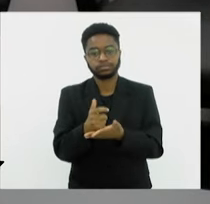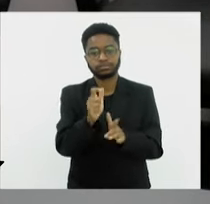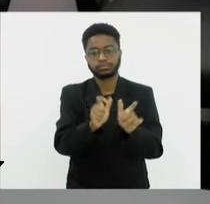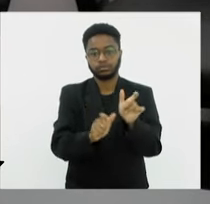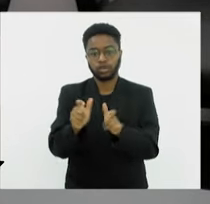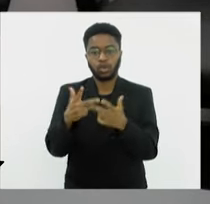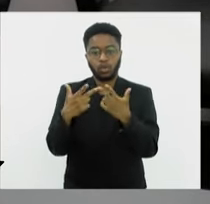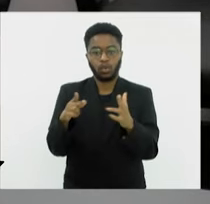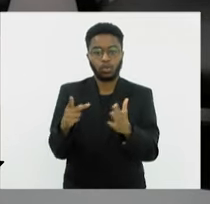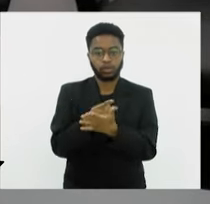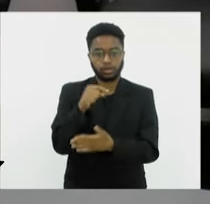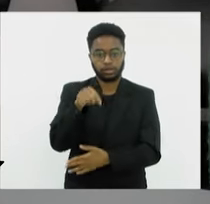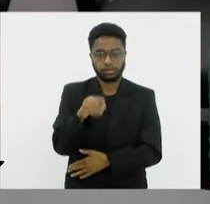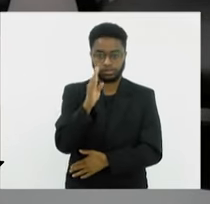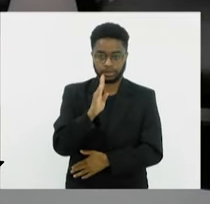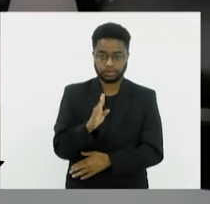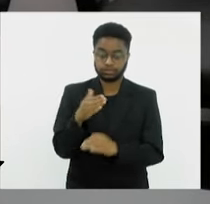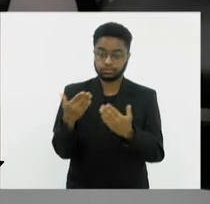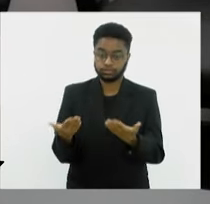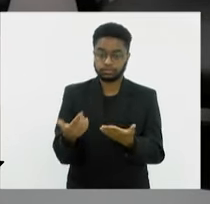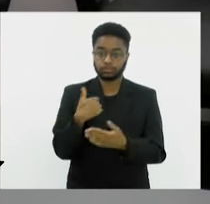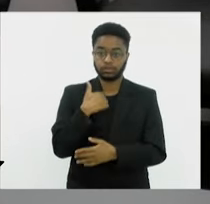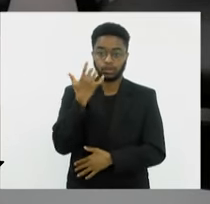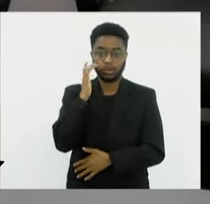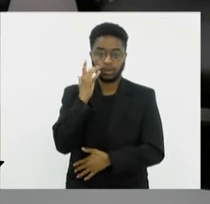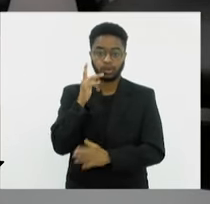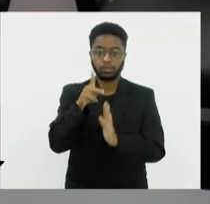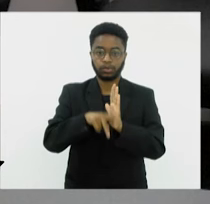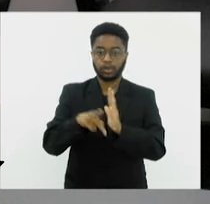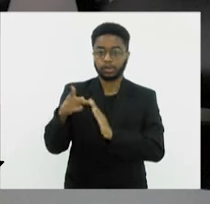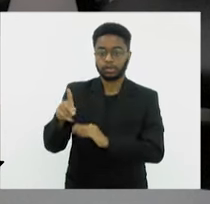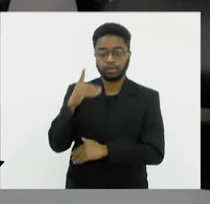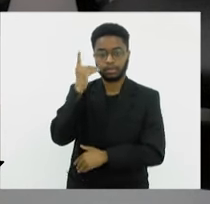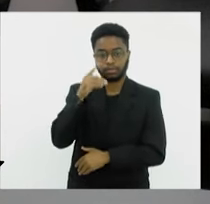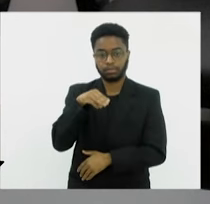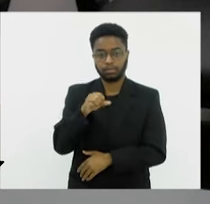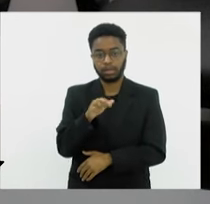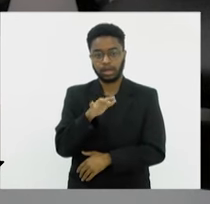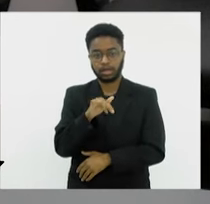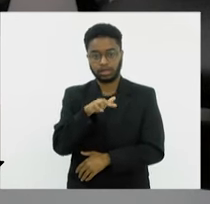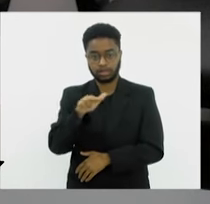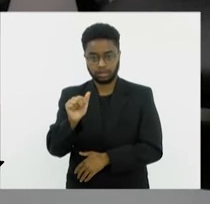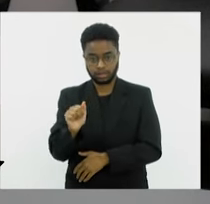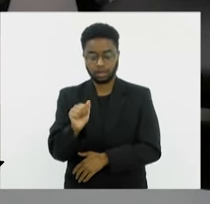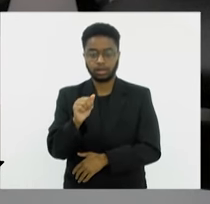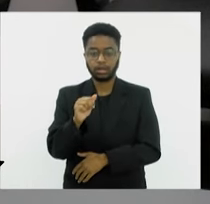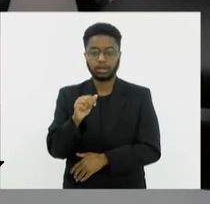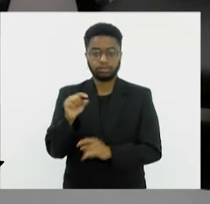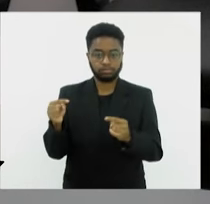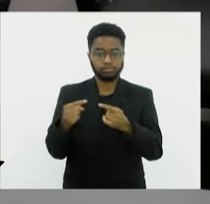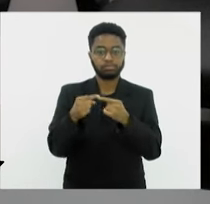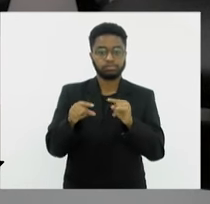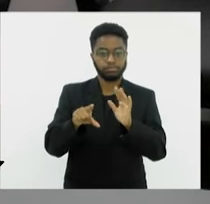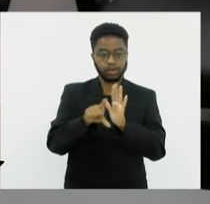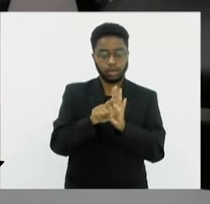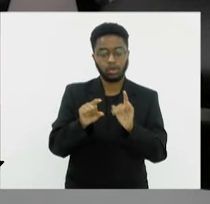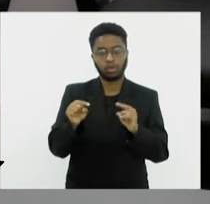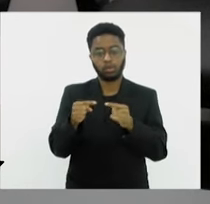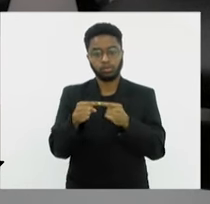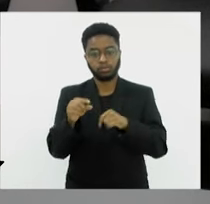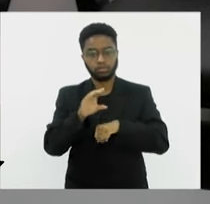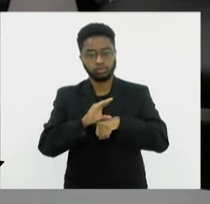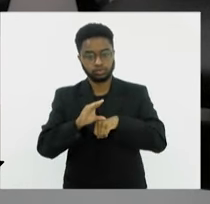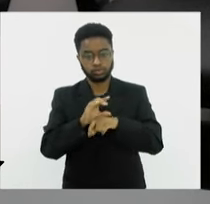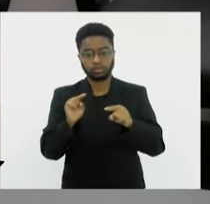gente vivenciou no Brasil. Então, eu considero o projeto da deputada Marina não só, né, legal, jurídico, constitucional, mas também